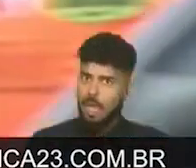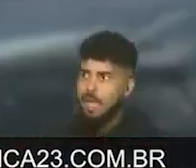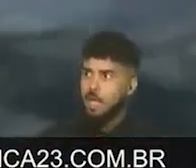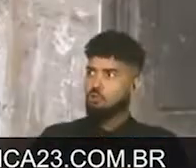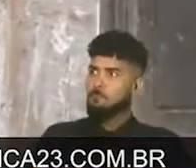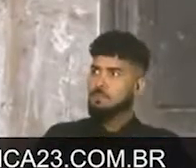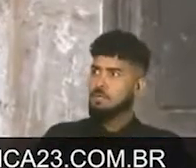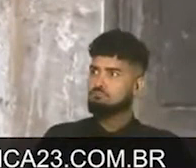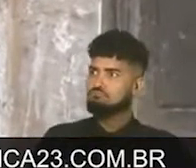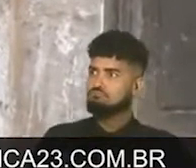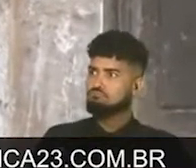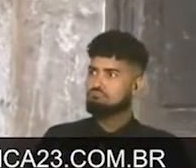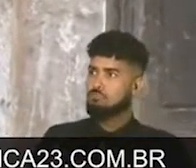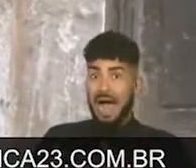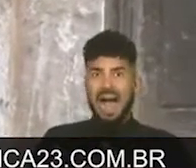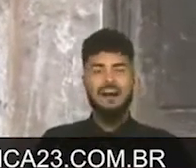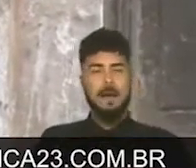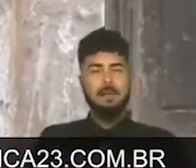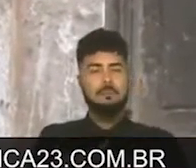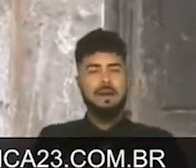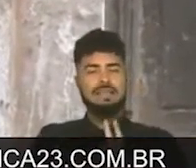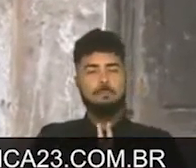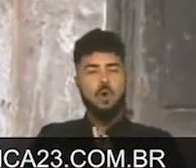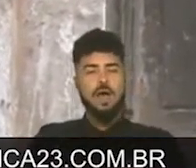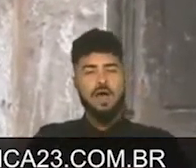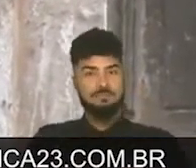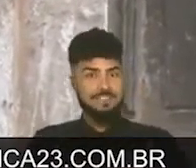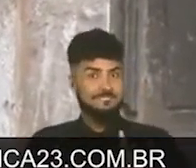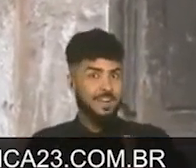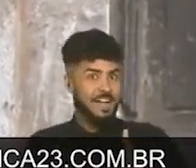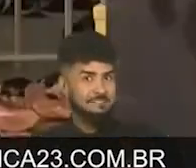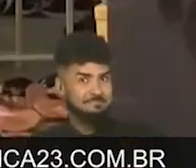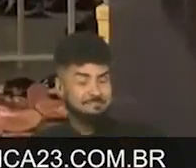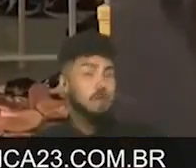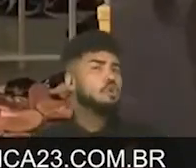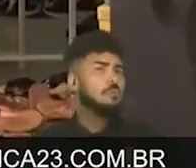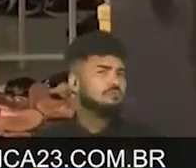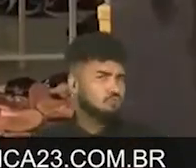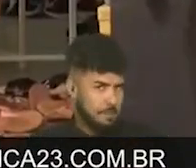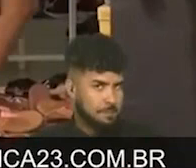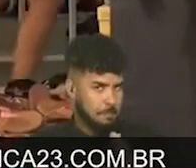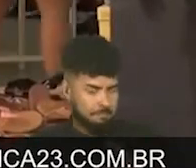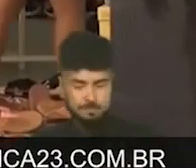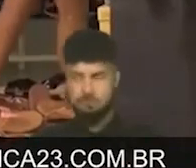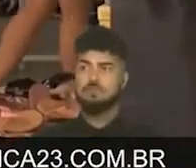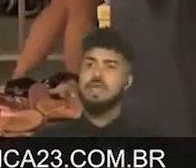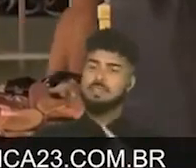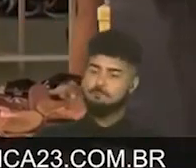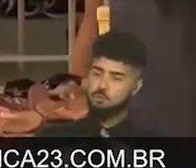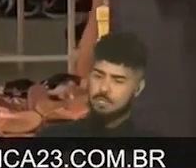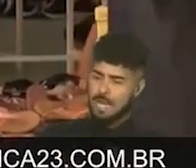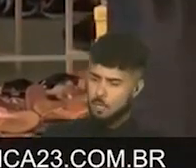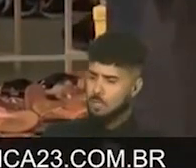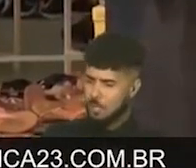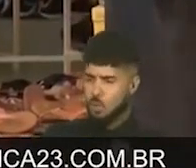de fim de ano, as vagas de trabalho temporário também crescem. Funciona assim. A empresa mantém um quadro de funcionários o ano todo, mas